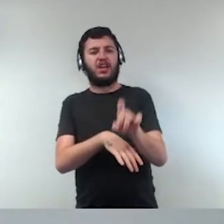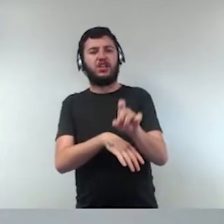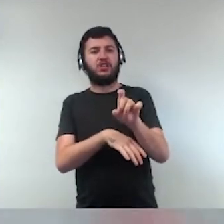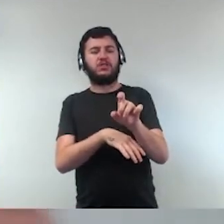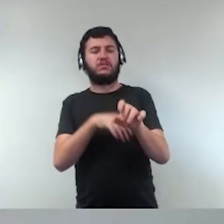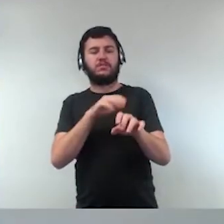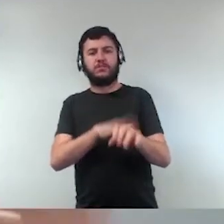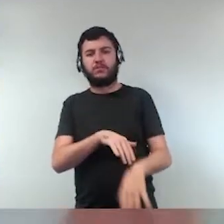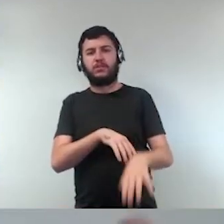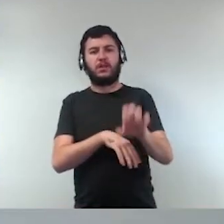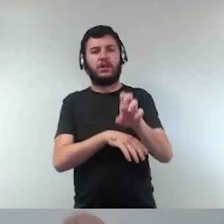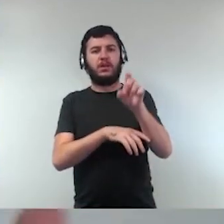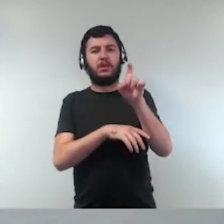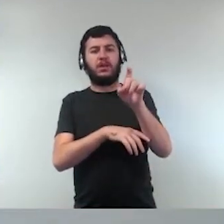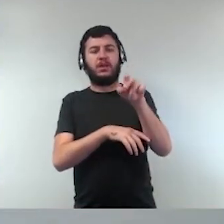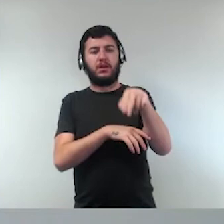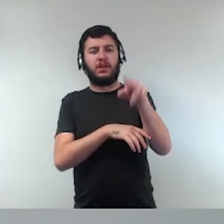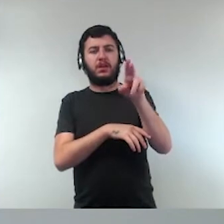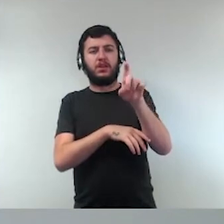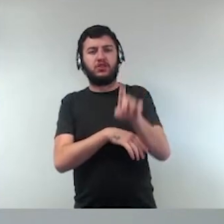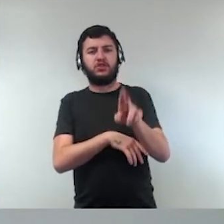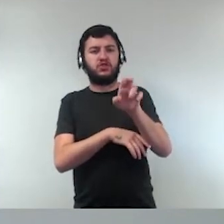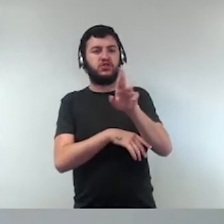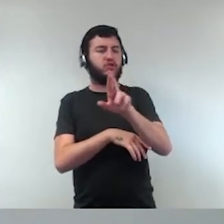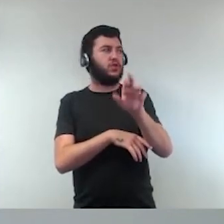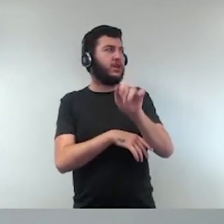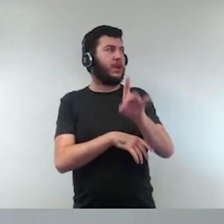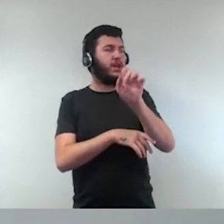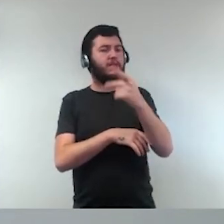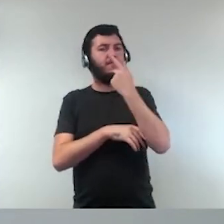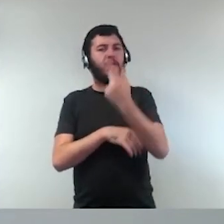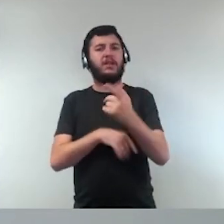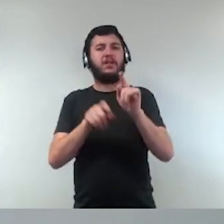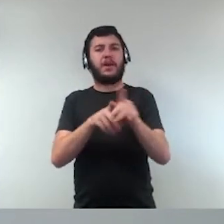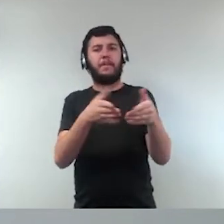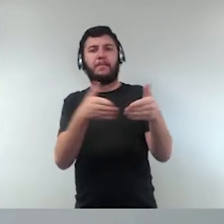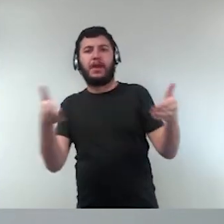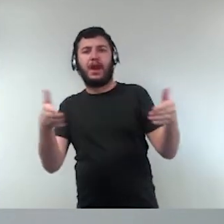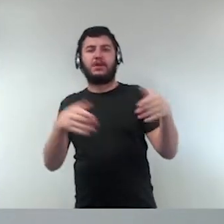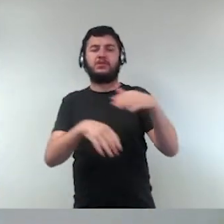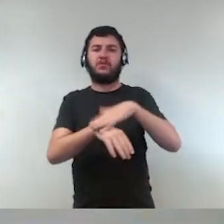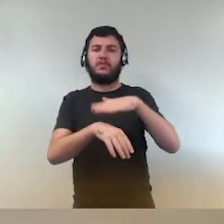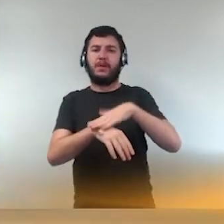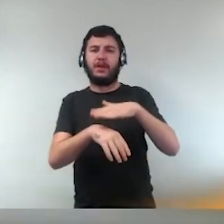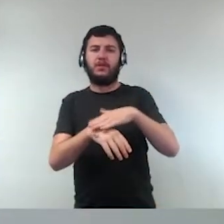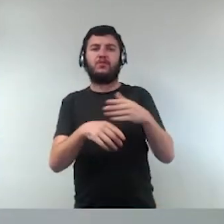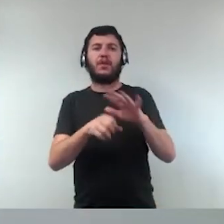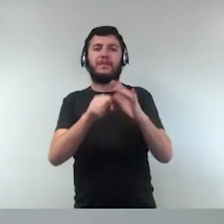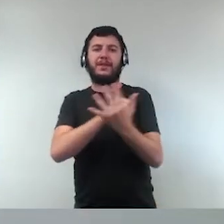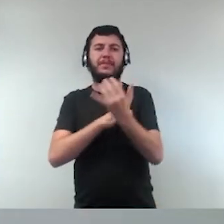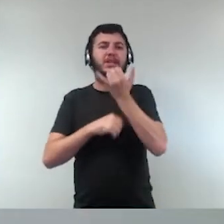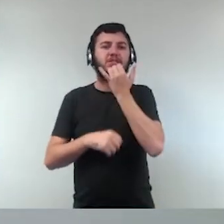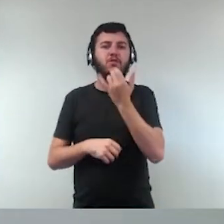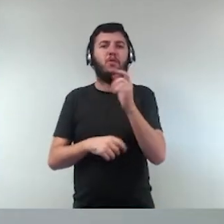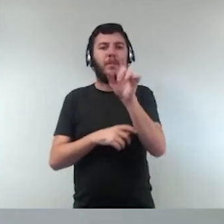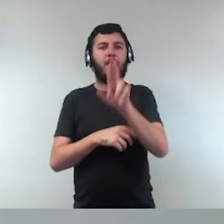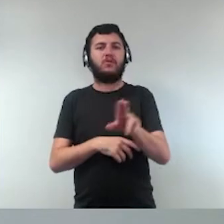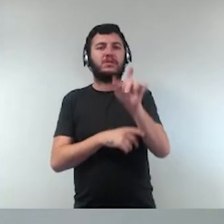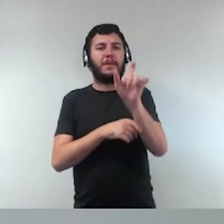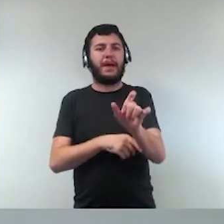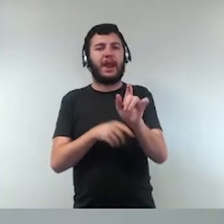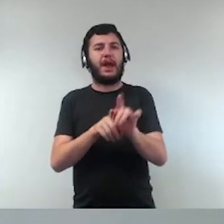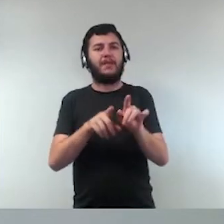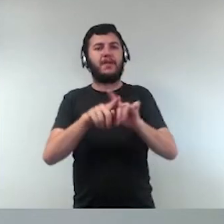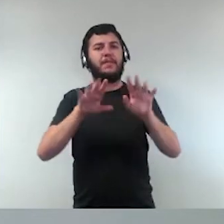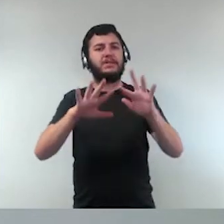atos normativos dispondo sobre os prazos no período de pandemia. E me parece que isso nos leva à